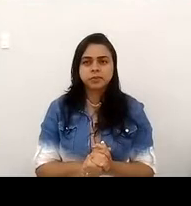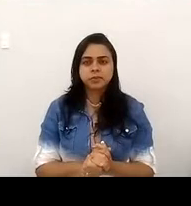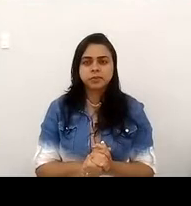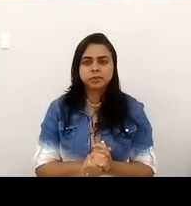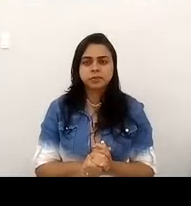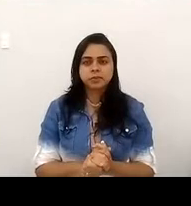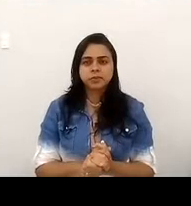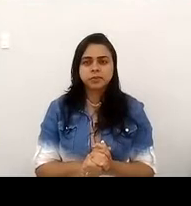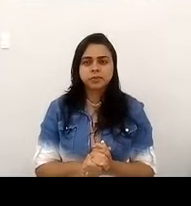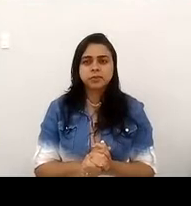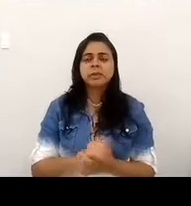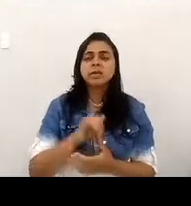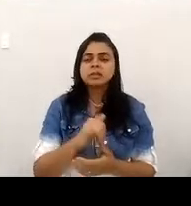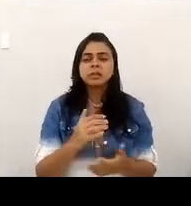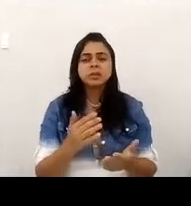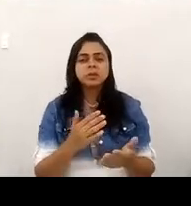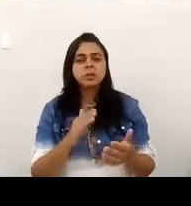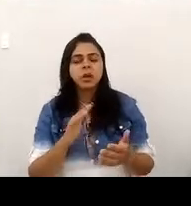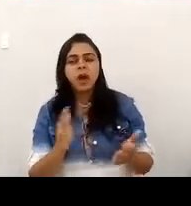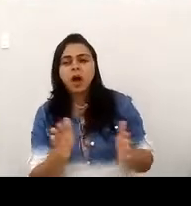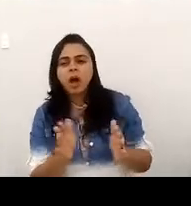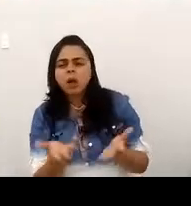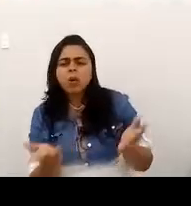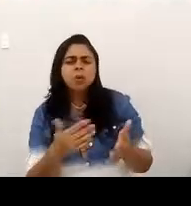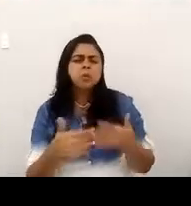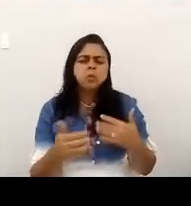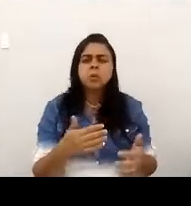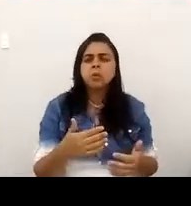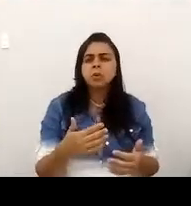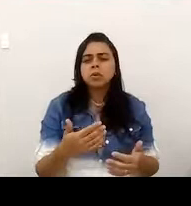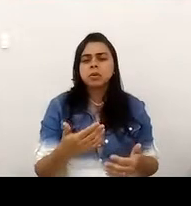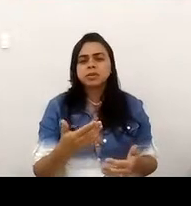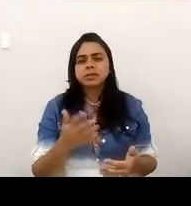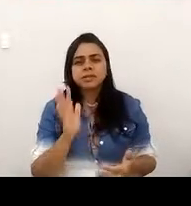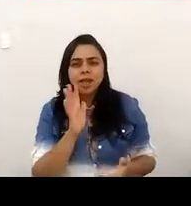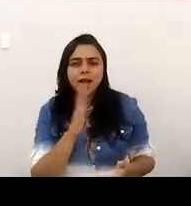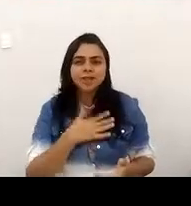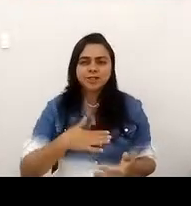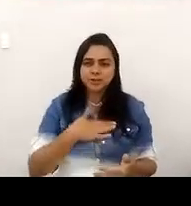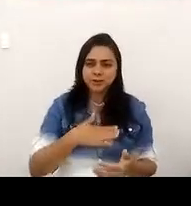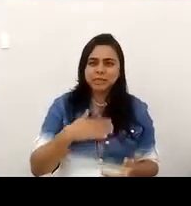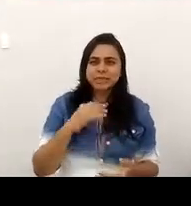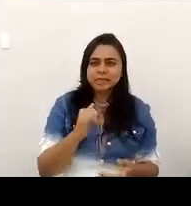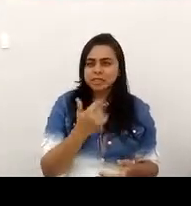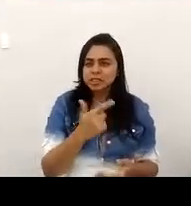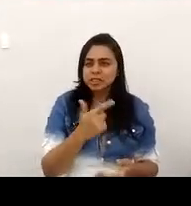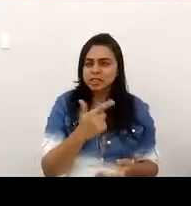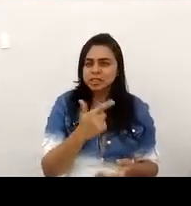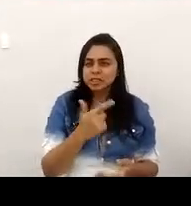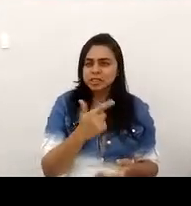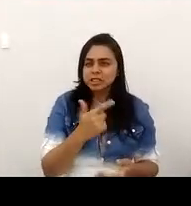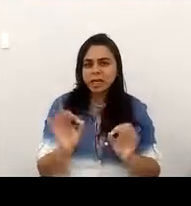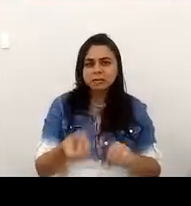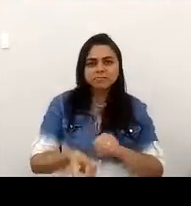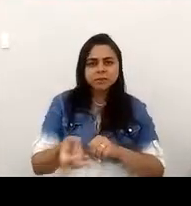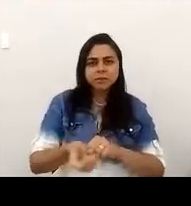né? Estava previsto um intervalinho aí para retornar 15h10, não é isso? É. Então, a